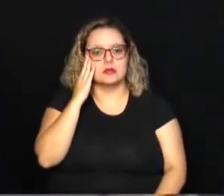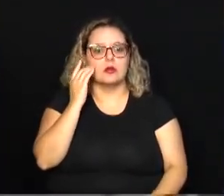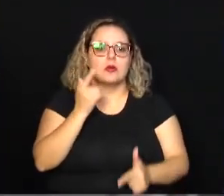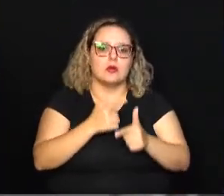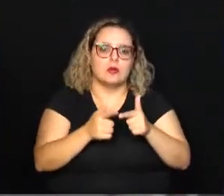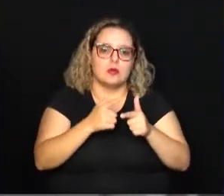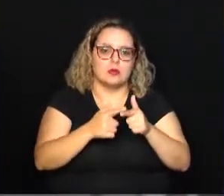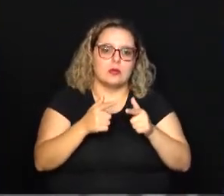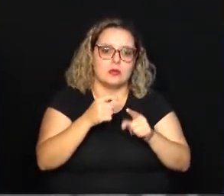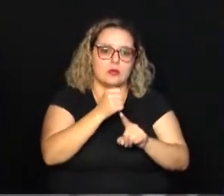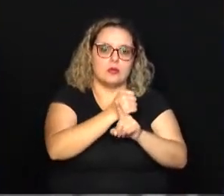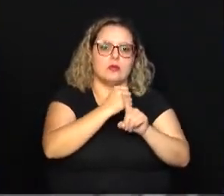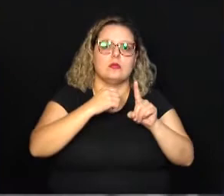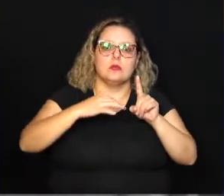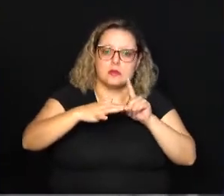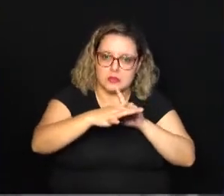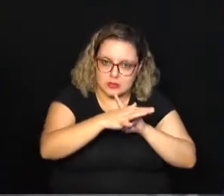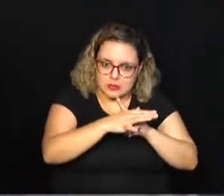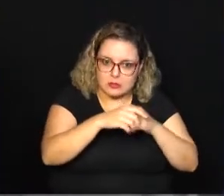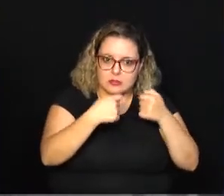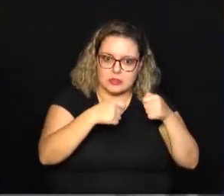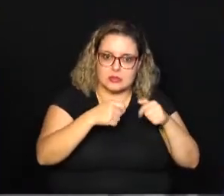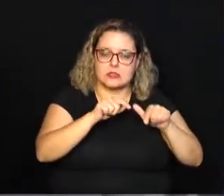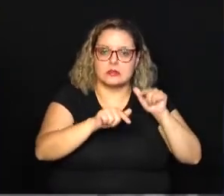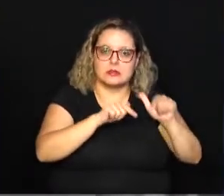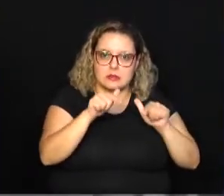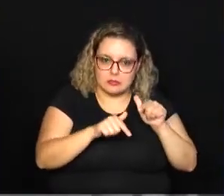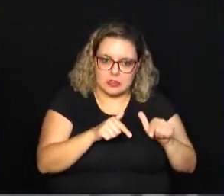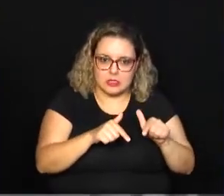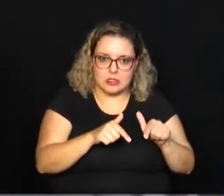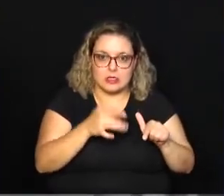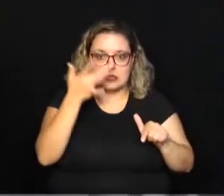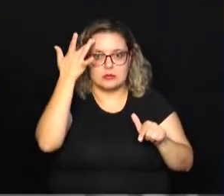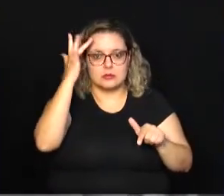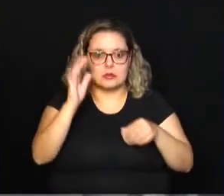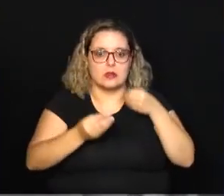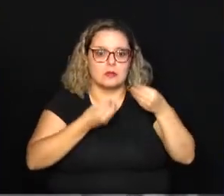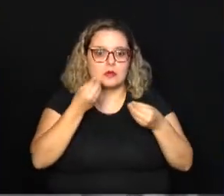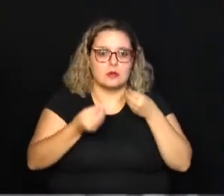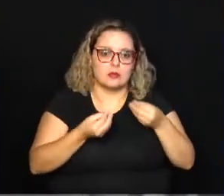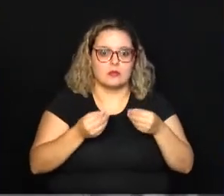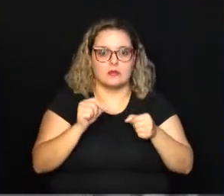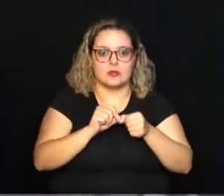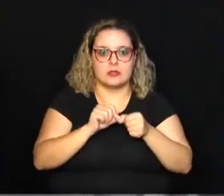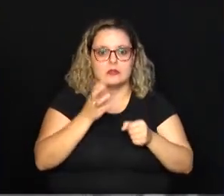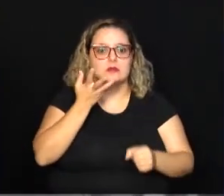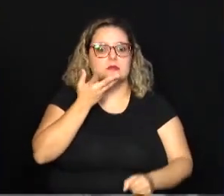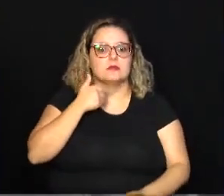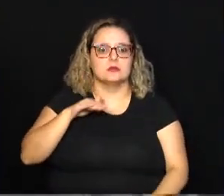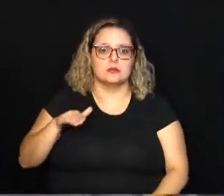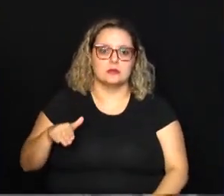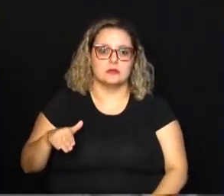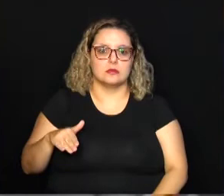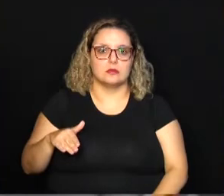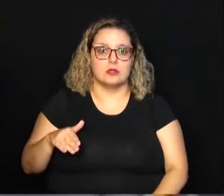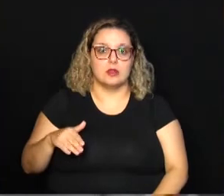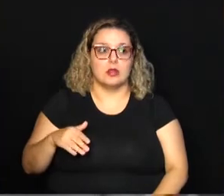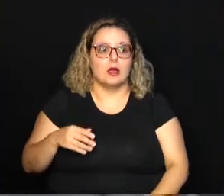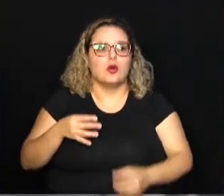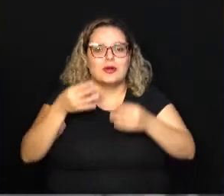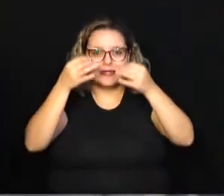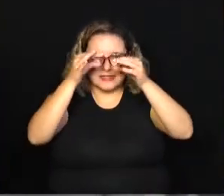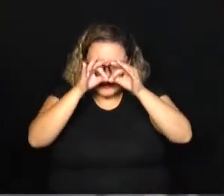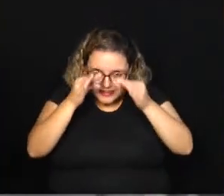trabalhar, não tem o que fazer com a criança. Eu acho que tudo tem que ser discutido pontualmente. Grosso modo, não é hora de criança ir para a escola agora. A coisa